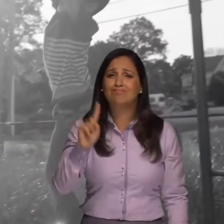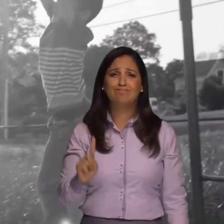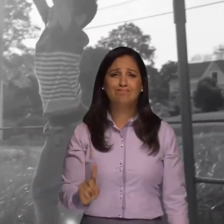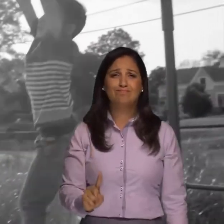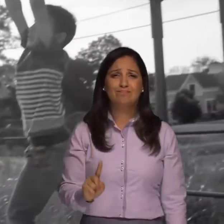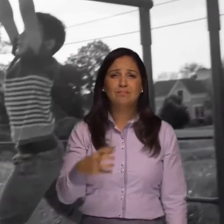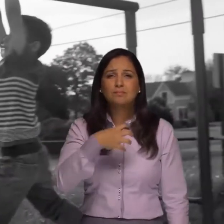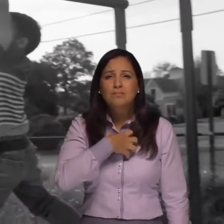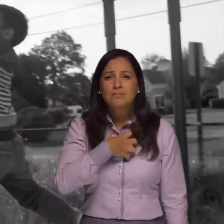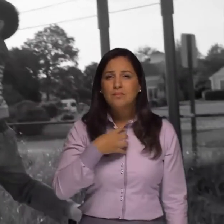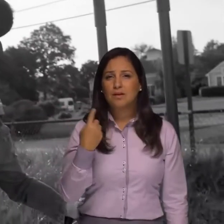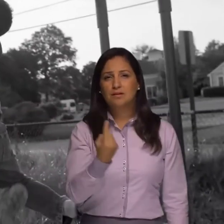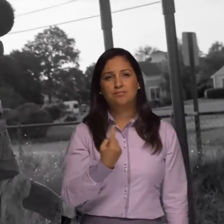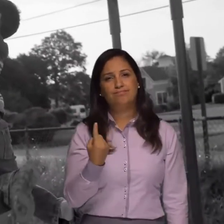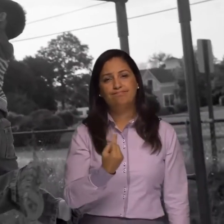eles.